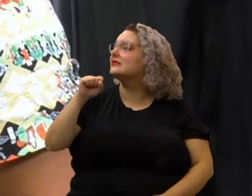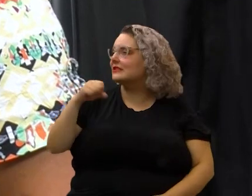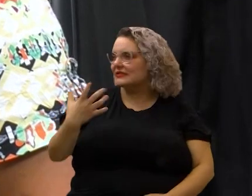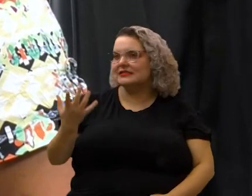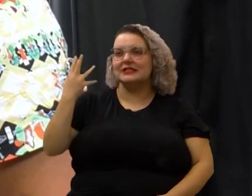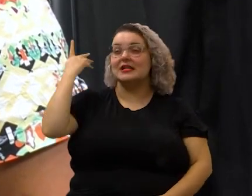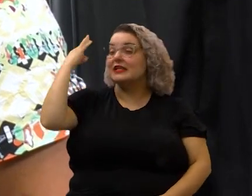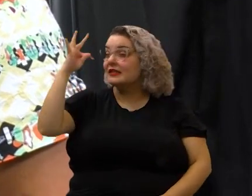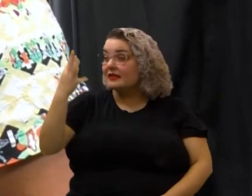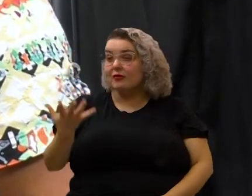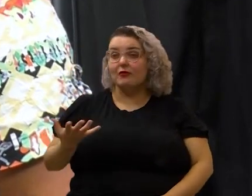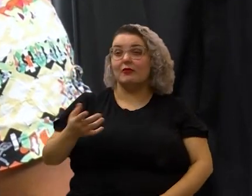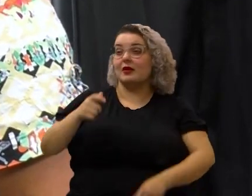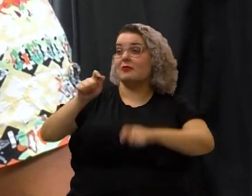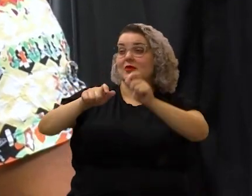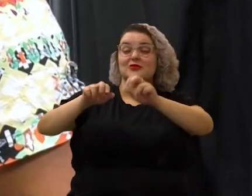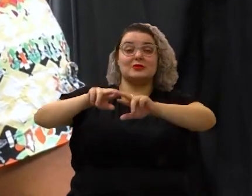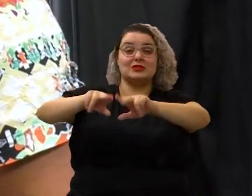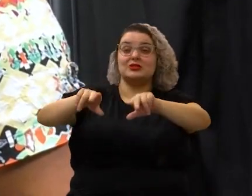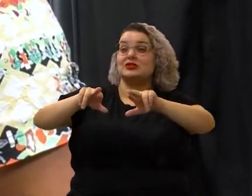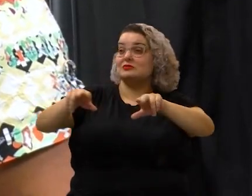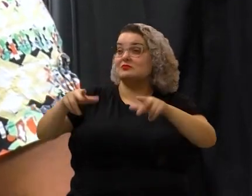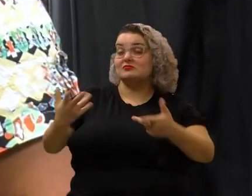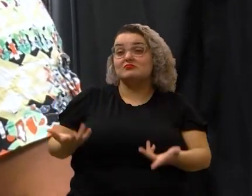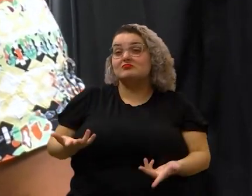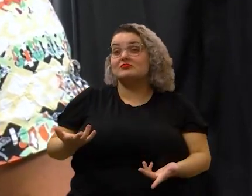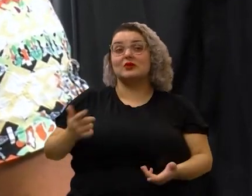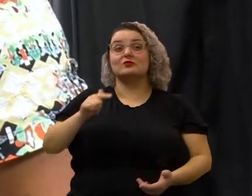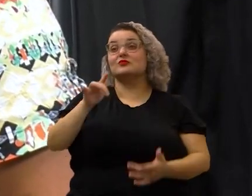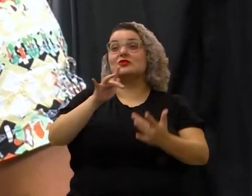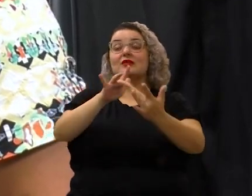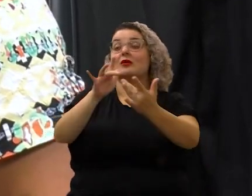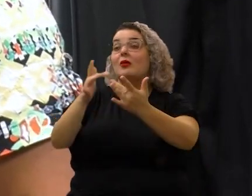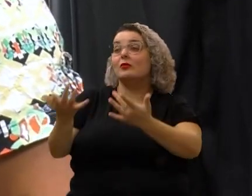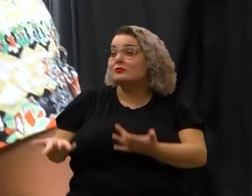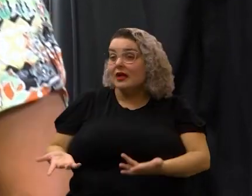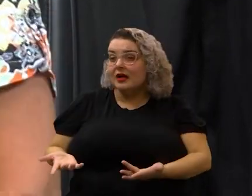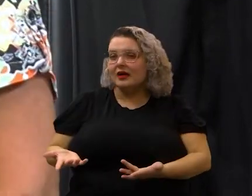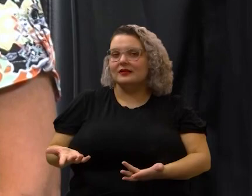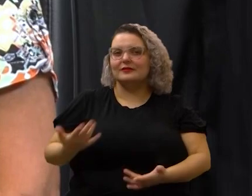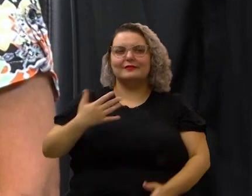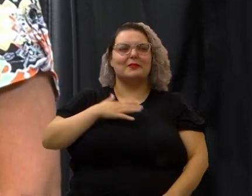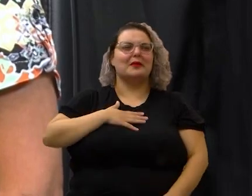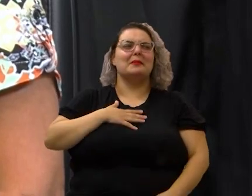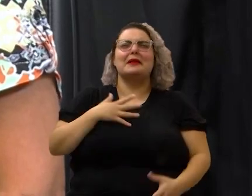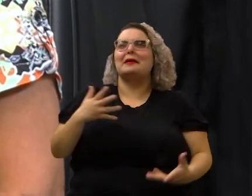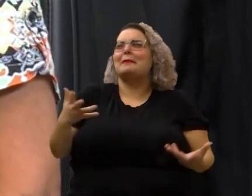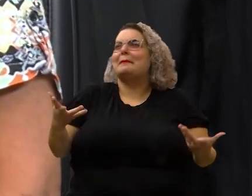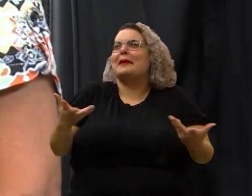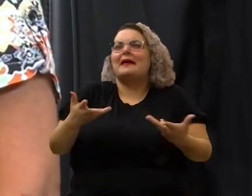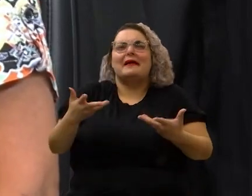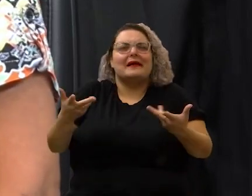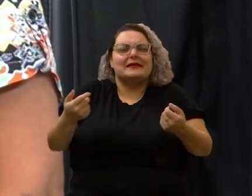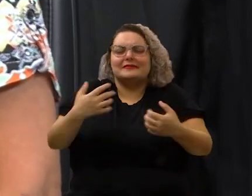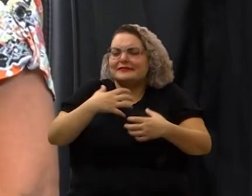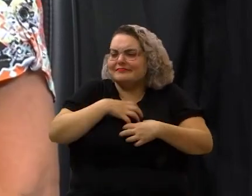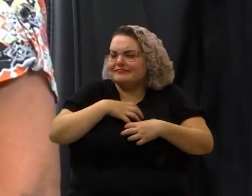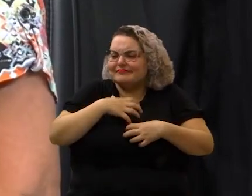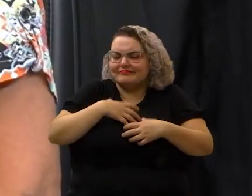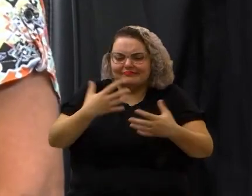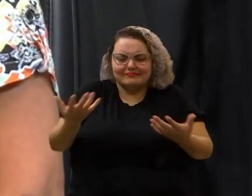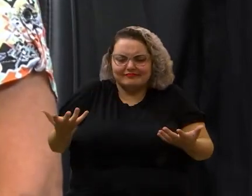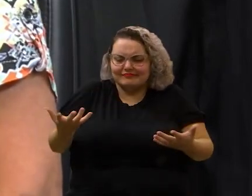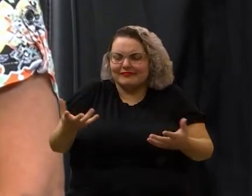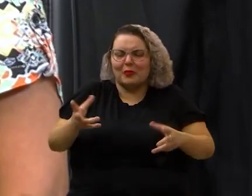teorias, conhecendo pessoas muito diferentes que eu não, né? Então, para mim aquilo estava sendo, a sensação